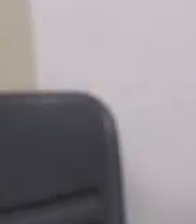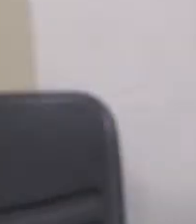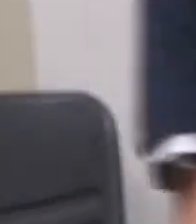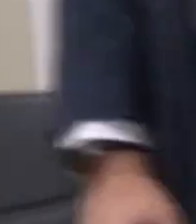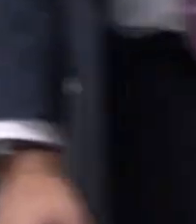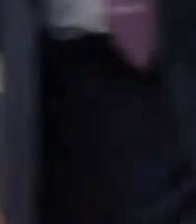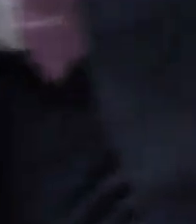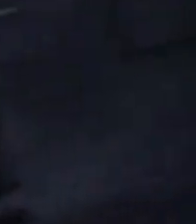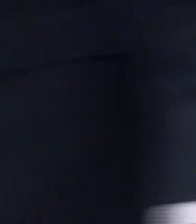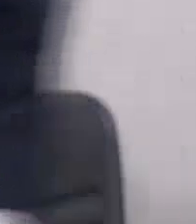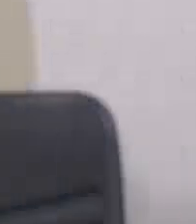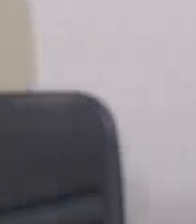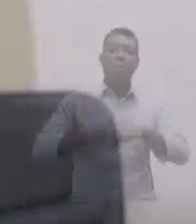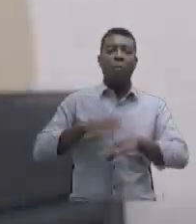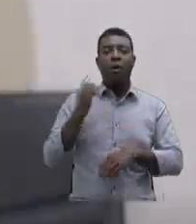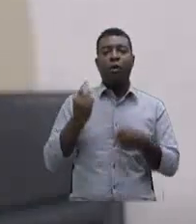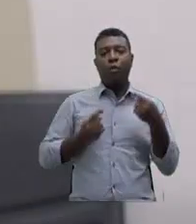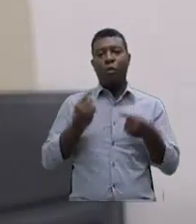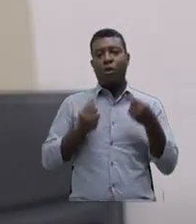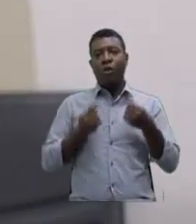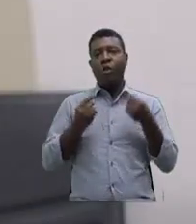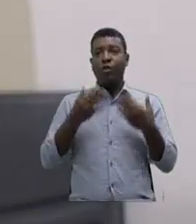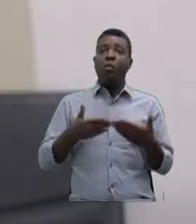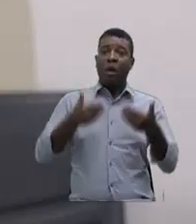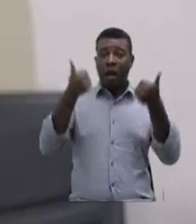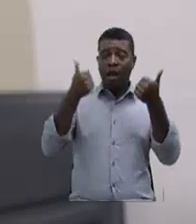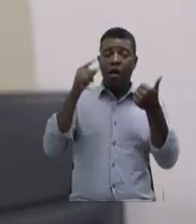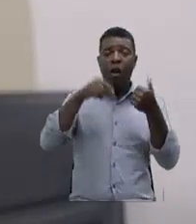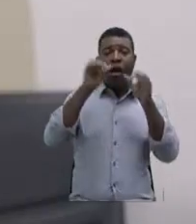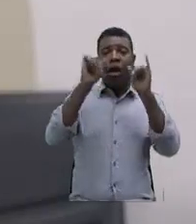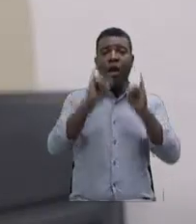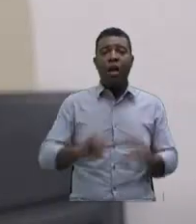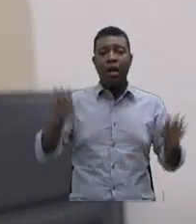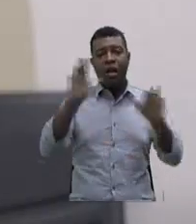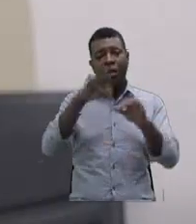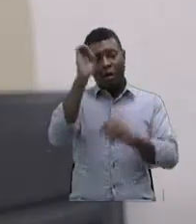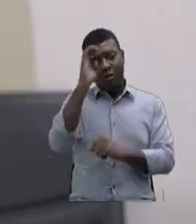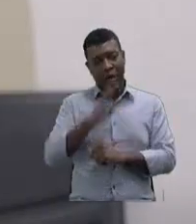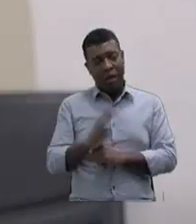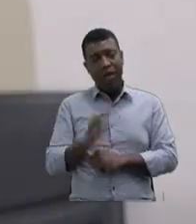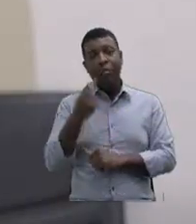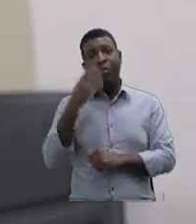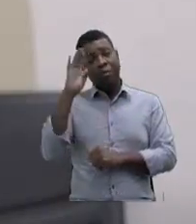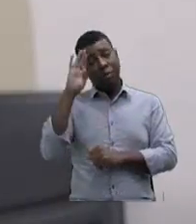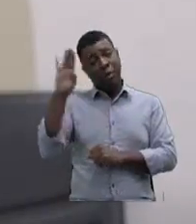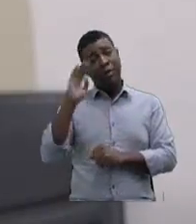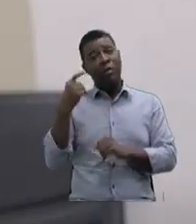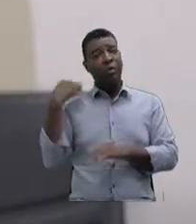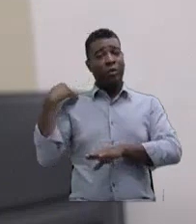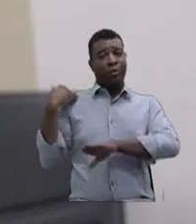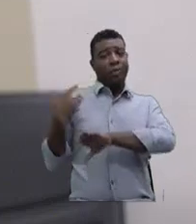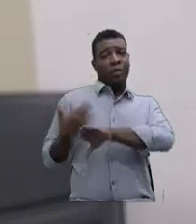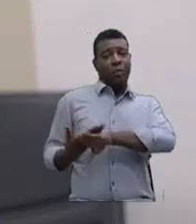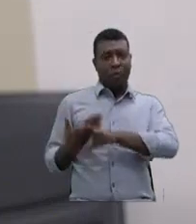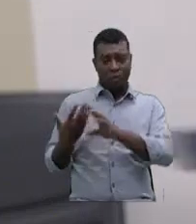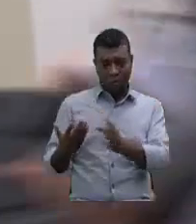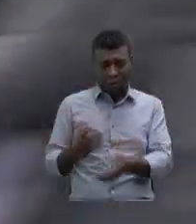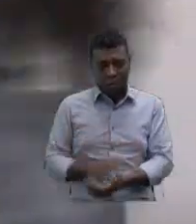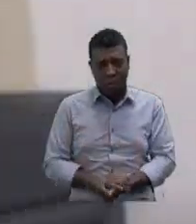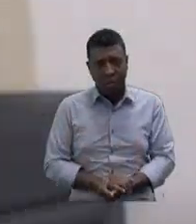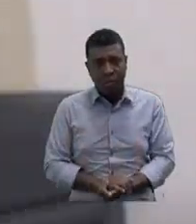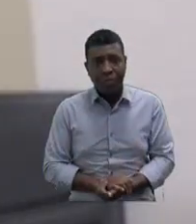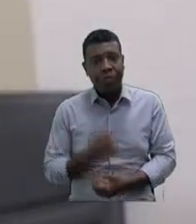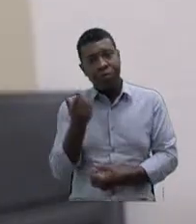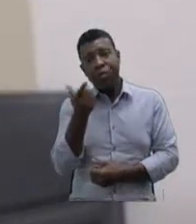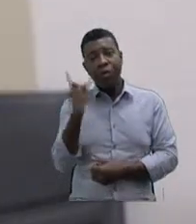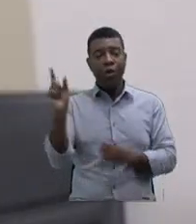do Brasil, que realmente não está boa, sobretudo nos últimos tempos. Então, outra coisa, o